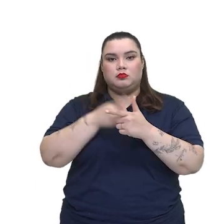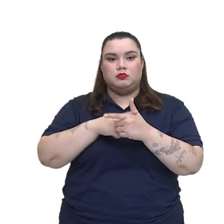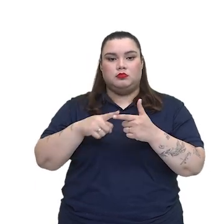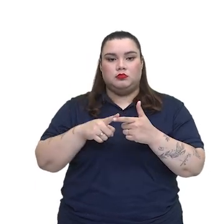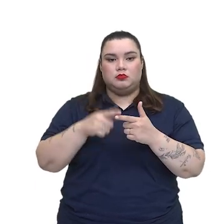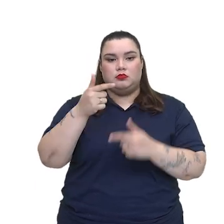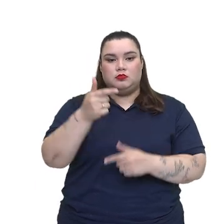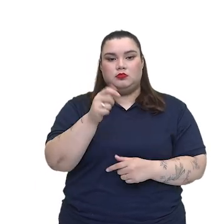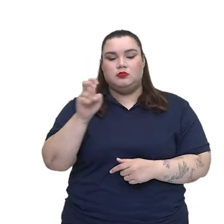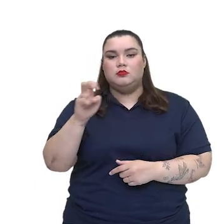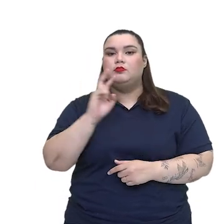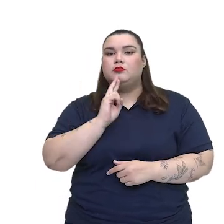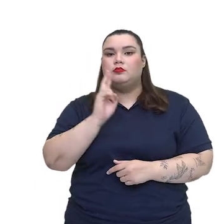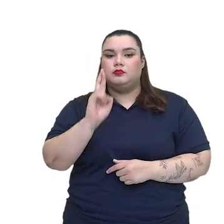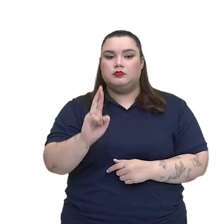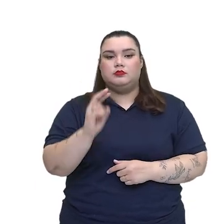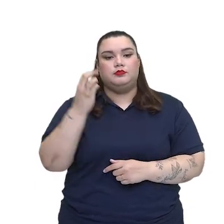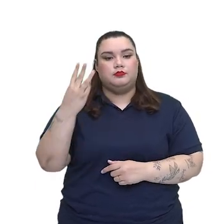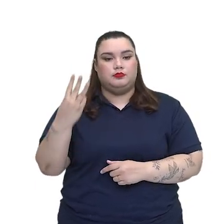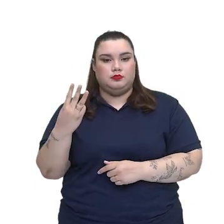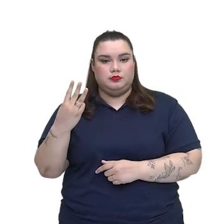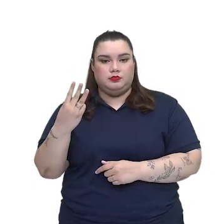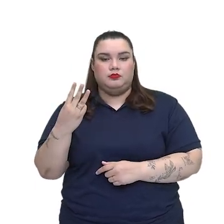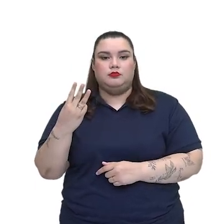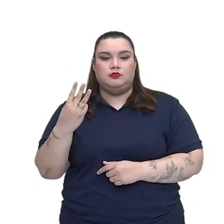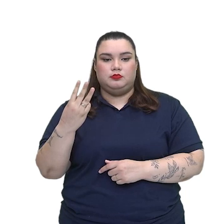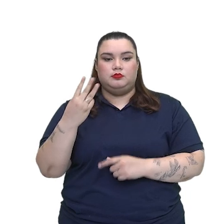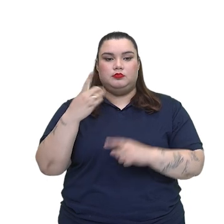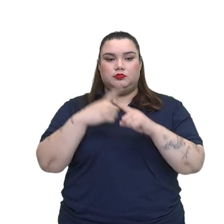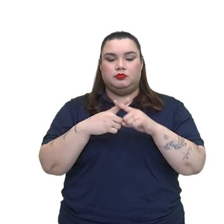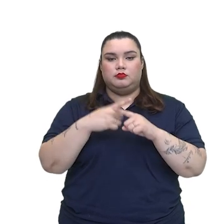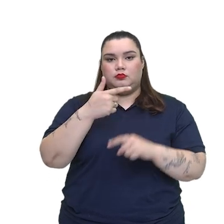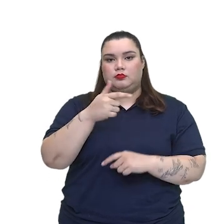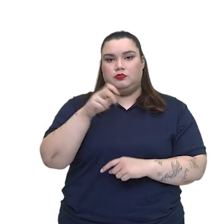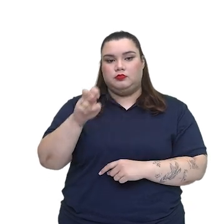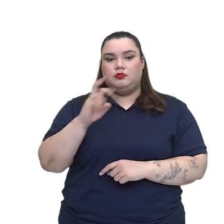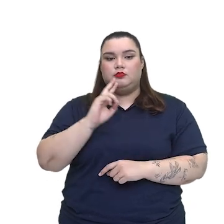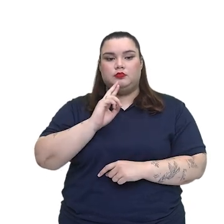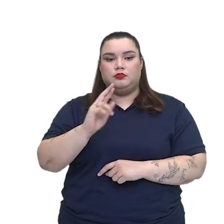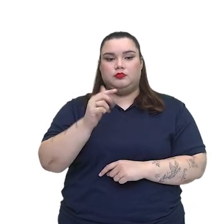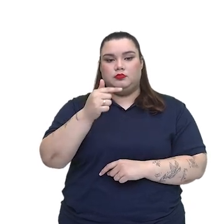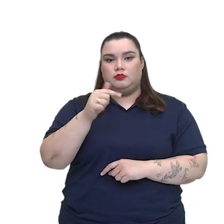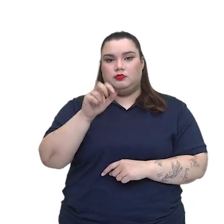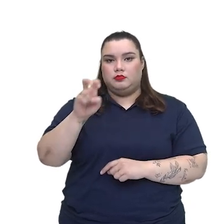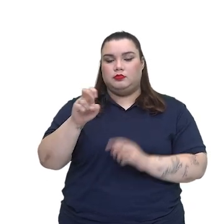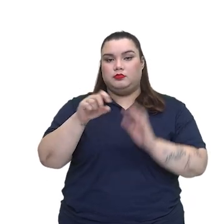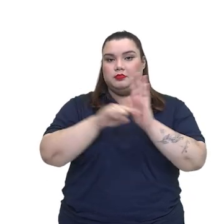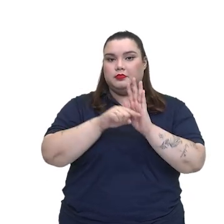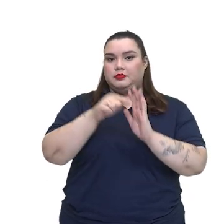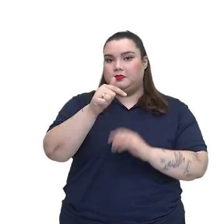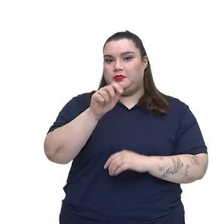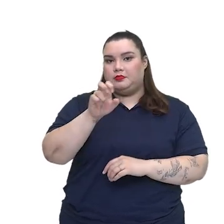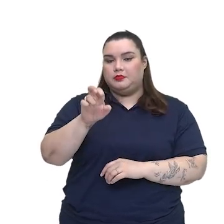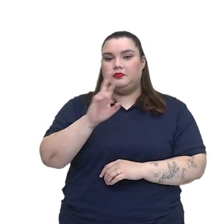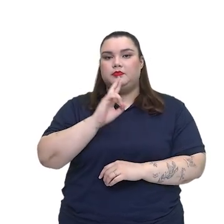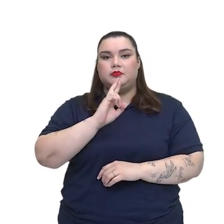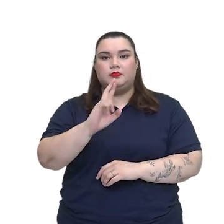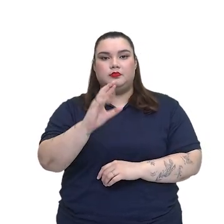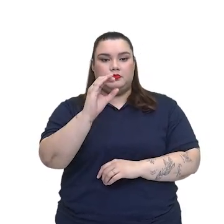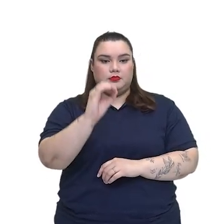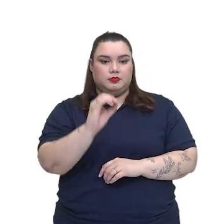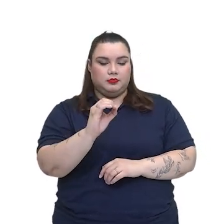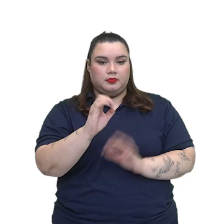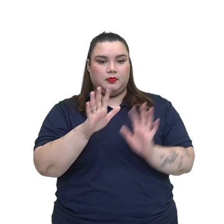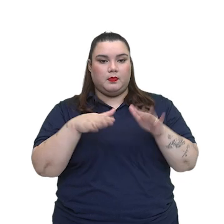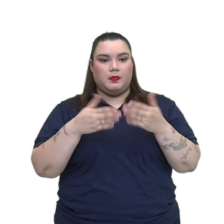75 dividido por 25, 3. 3 vezes 25 é 75. Para 75 não falta